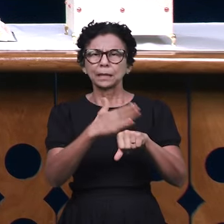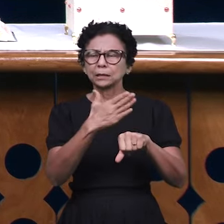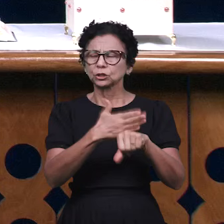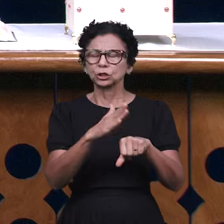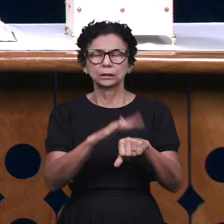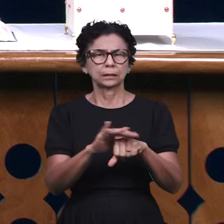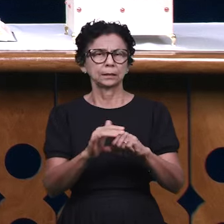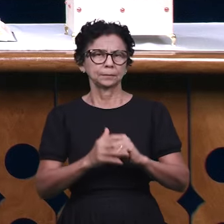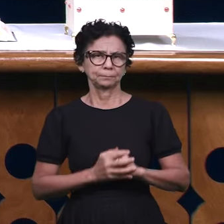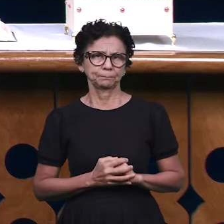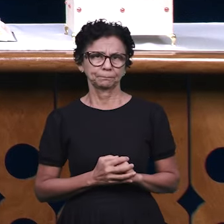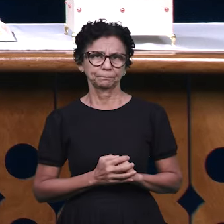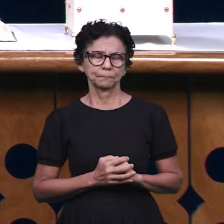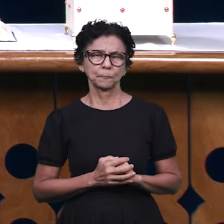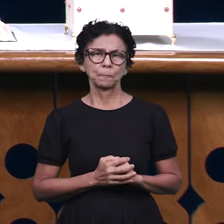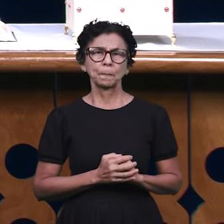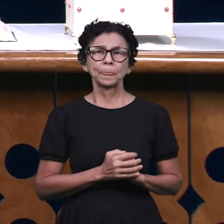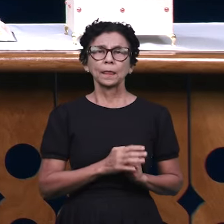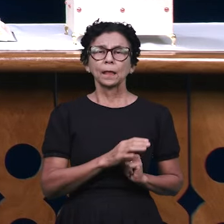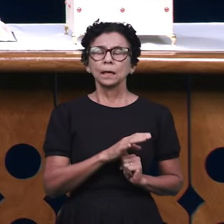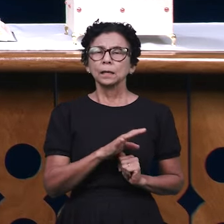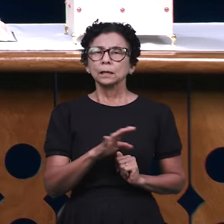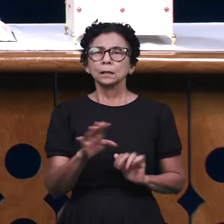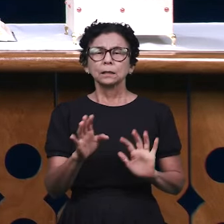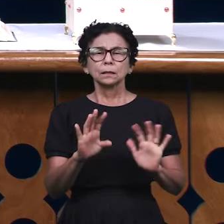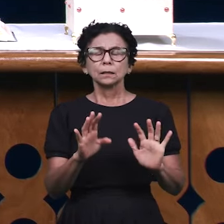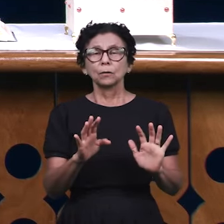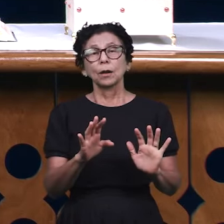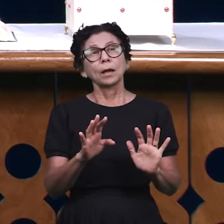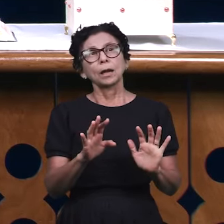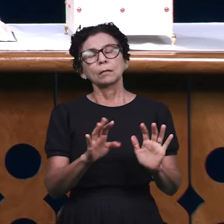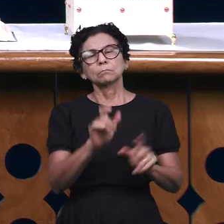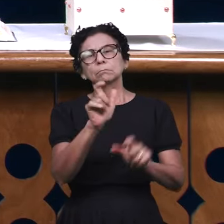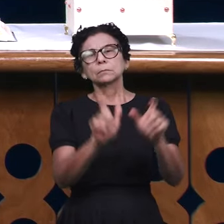palavra. Não deixe que as pessoas